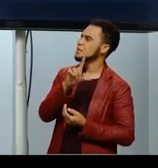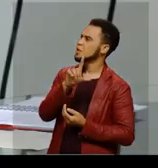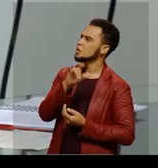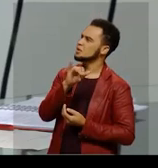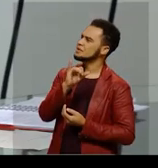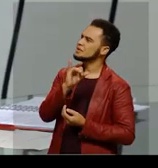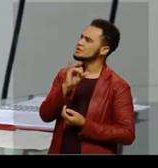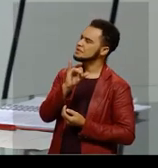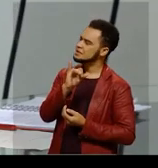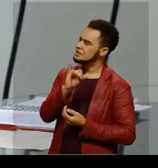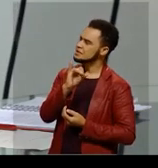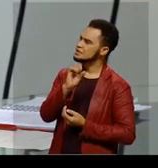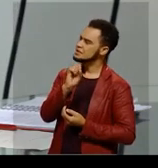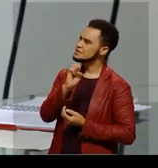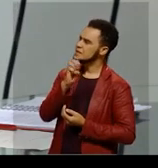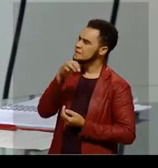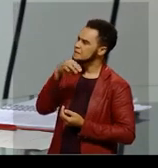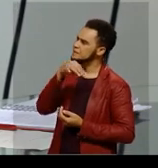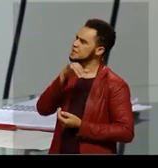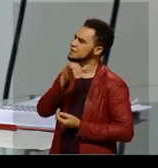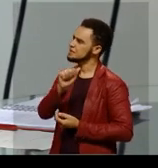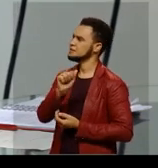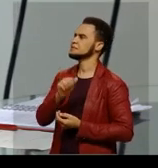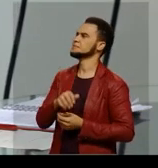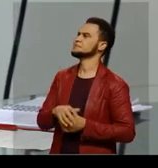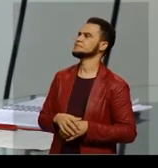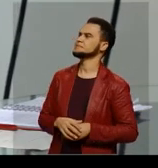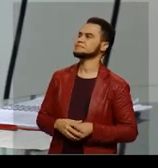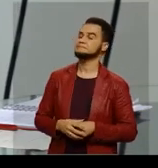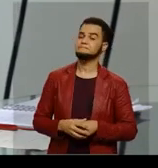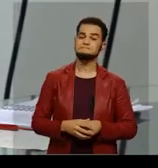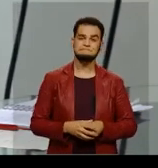Vamos lá, então. Polissemia. Isso.